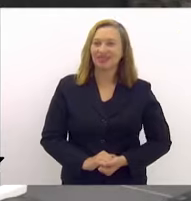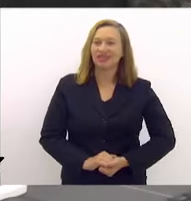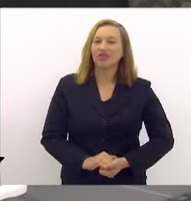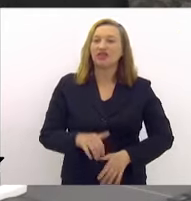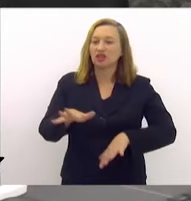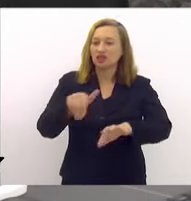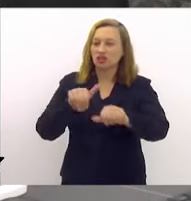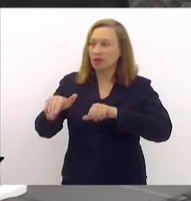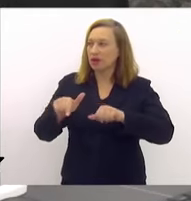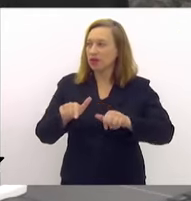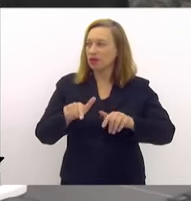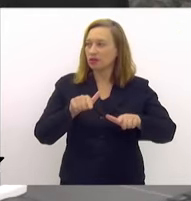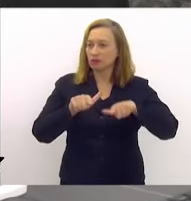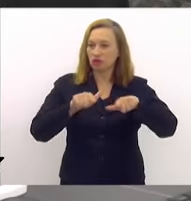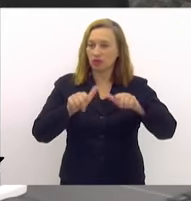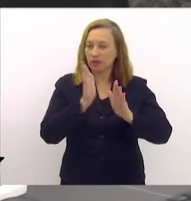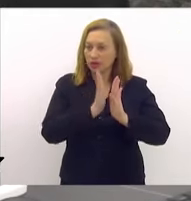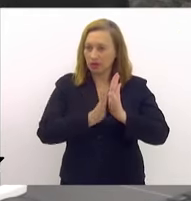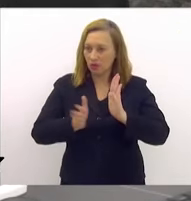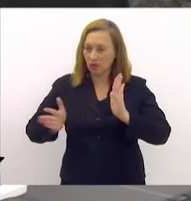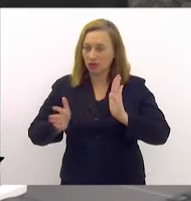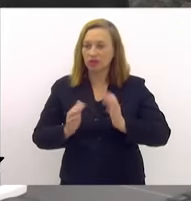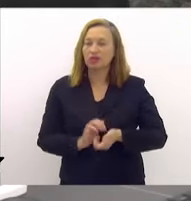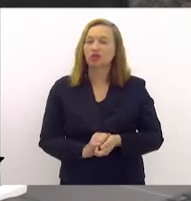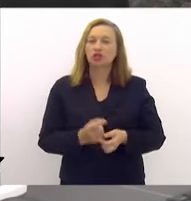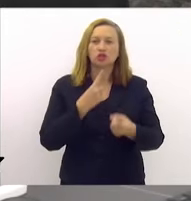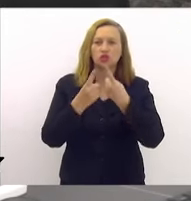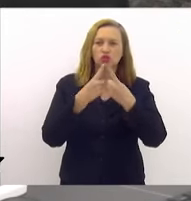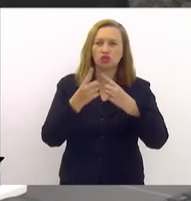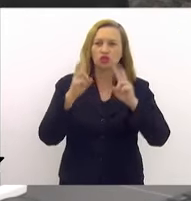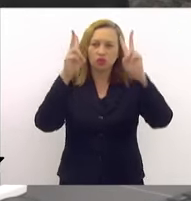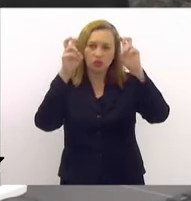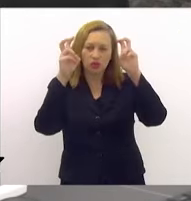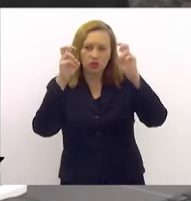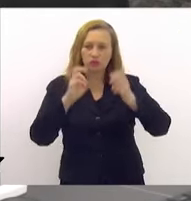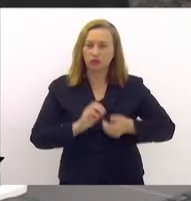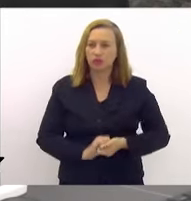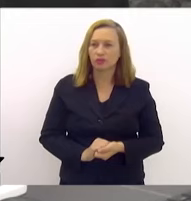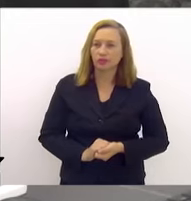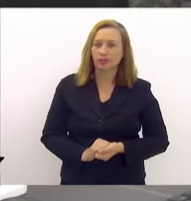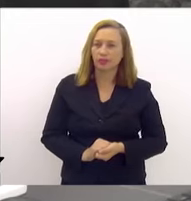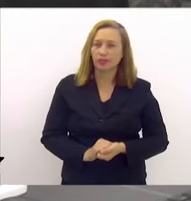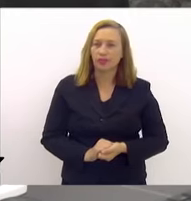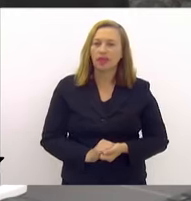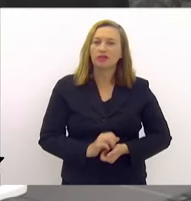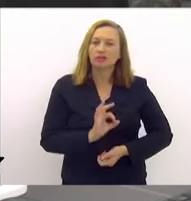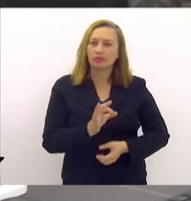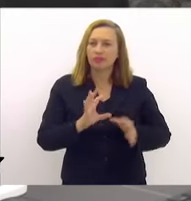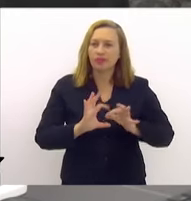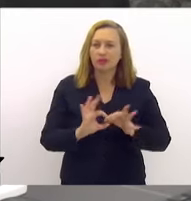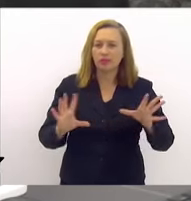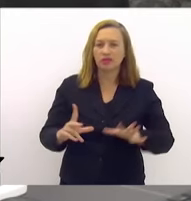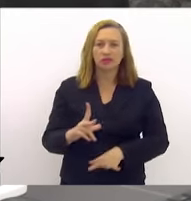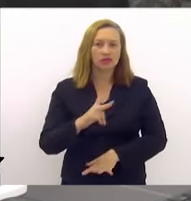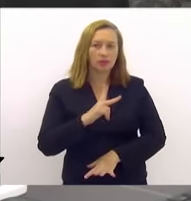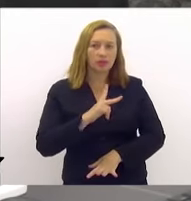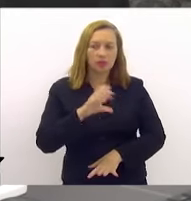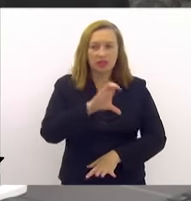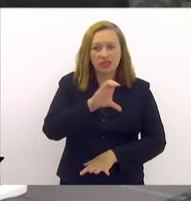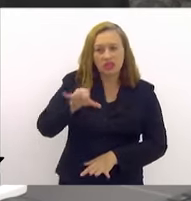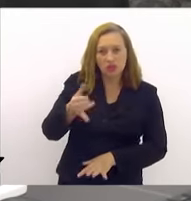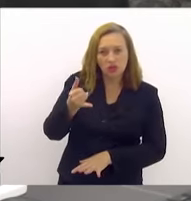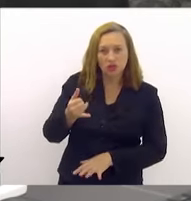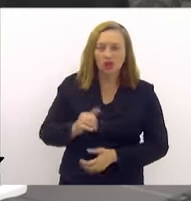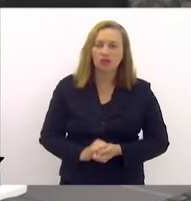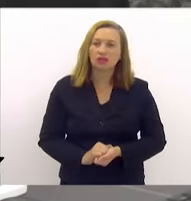chamar os trabalhos à ordem e discutir uma matéria que afronta, de fato, uma deliberação da própria CCJ e o